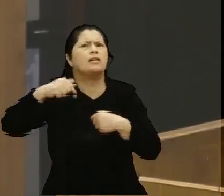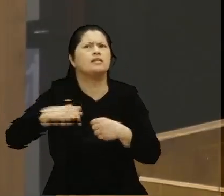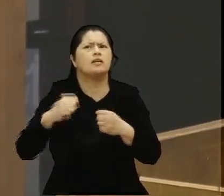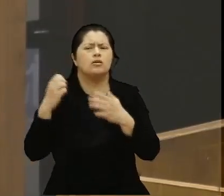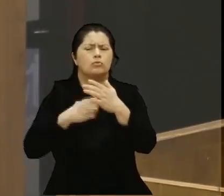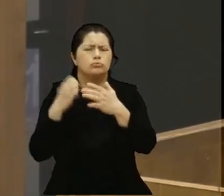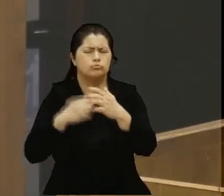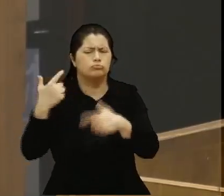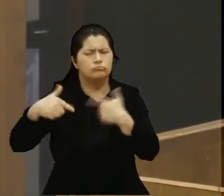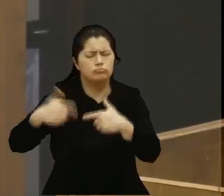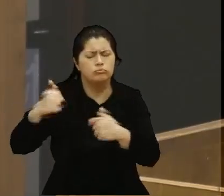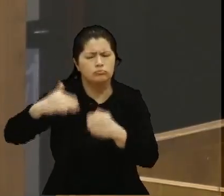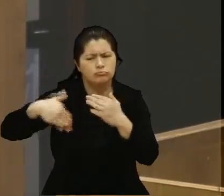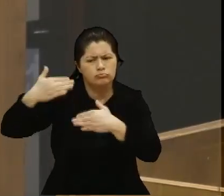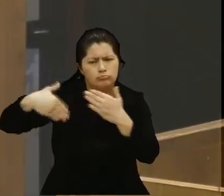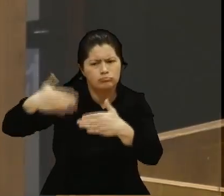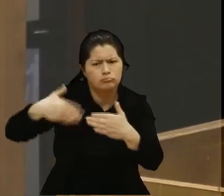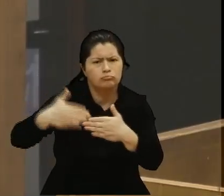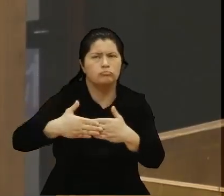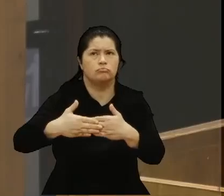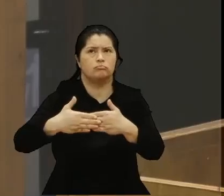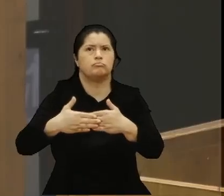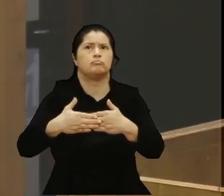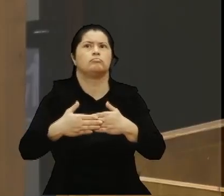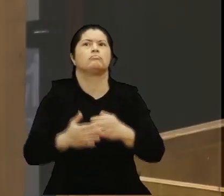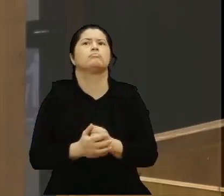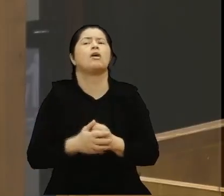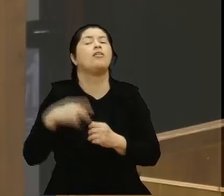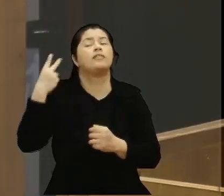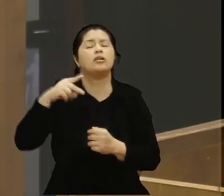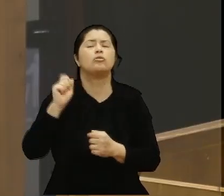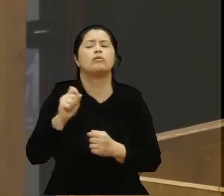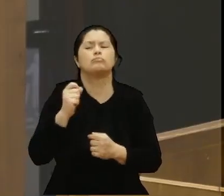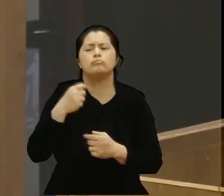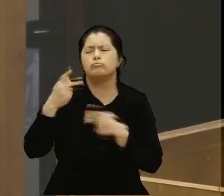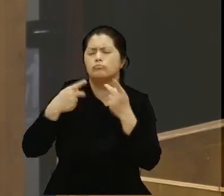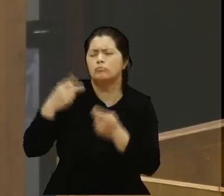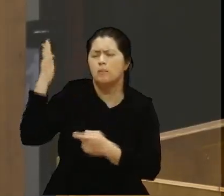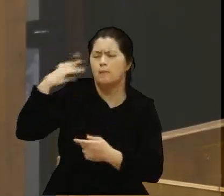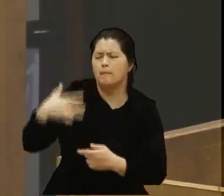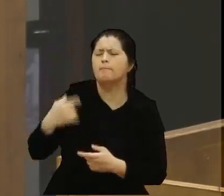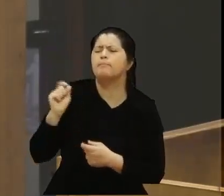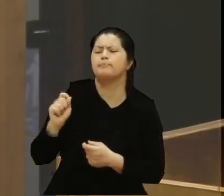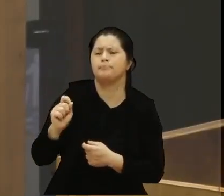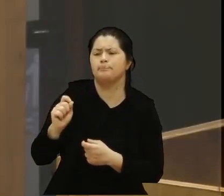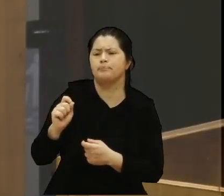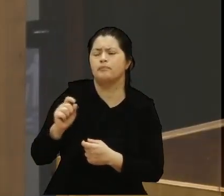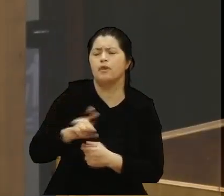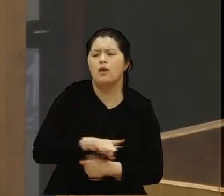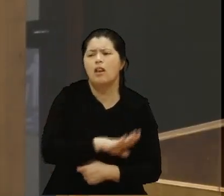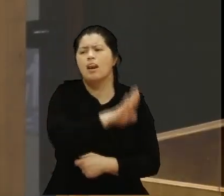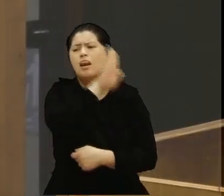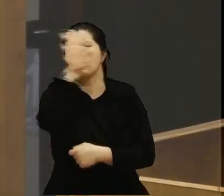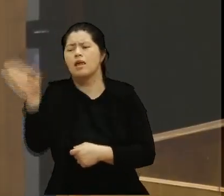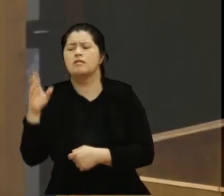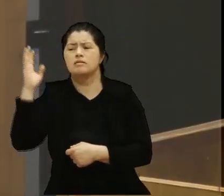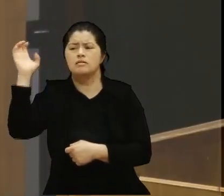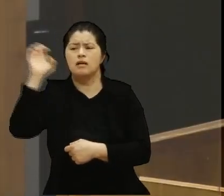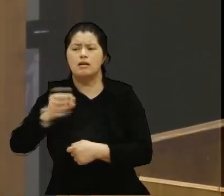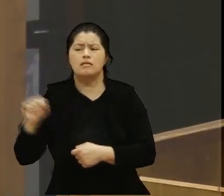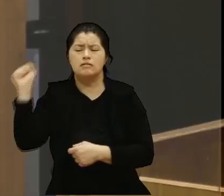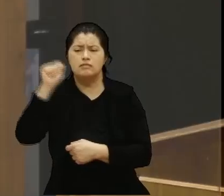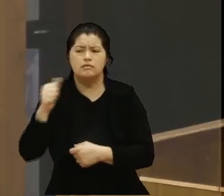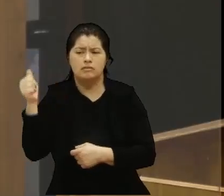a máquina girar. Os produtores já estão cogitando a ideia, vereadora Daiane Mello, de irem para a Argentina para poder da